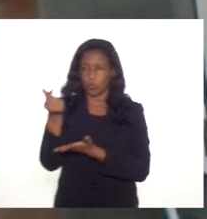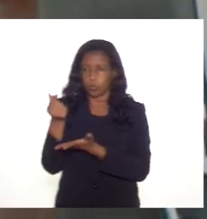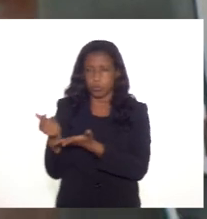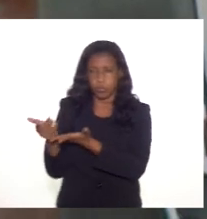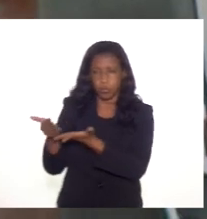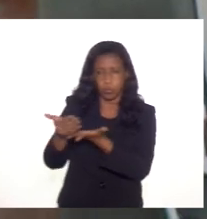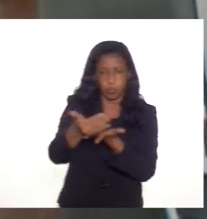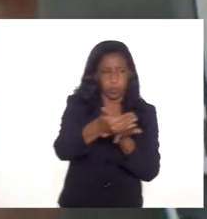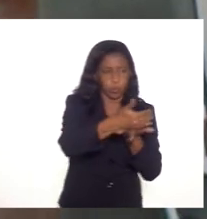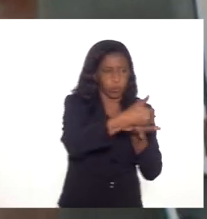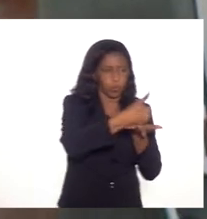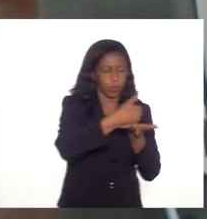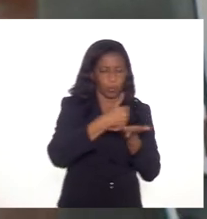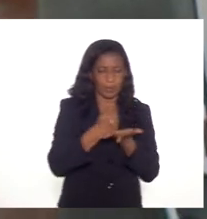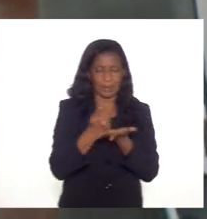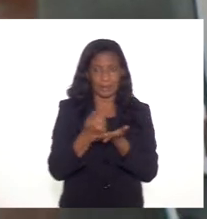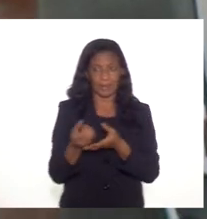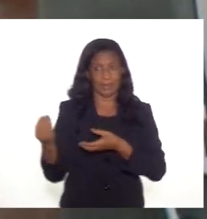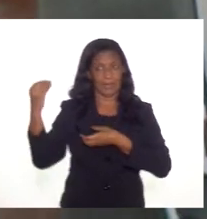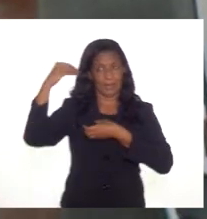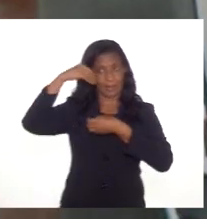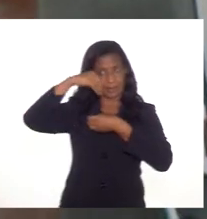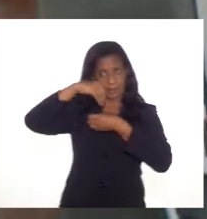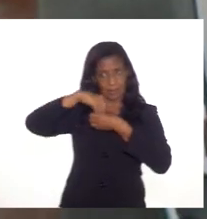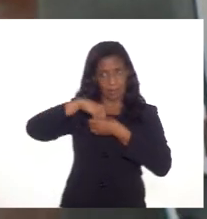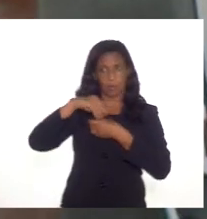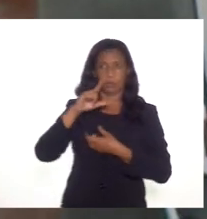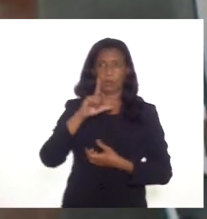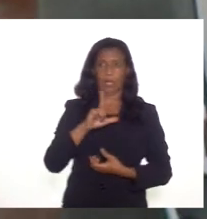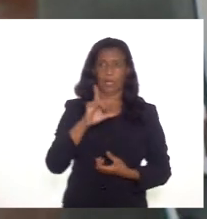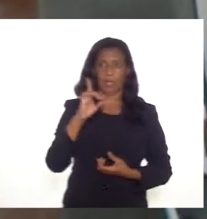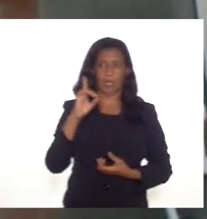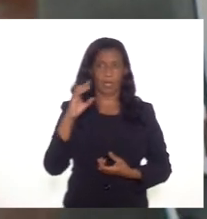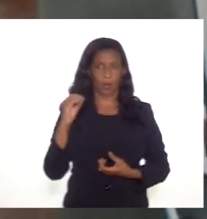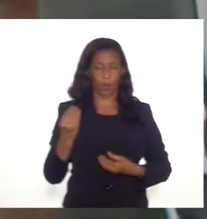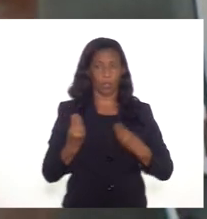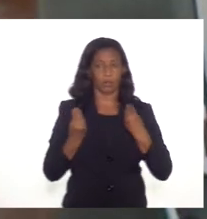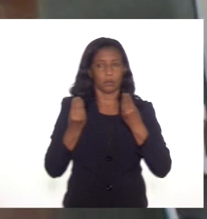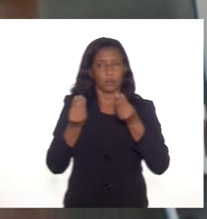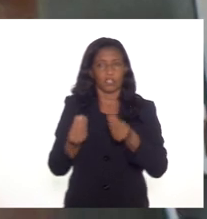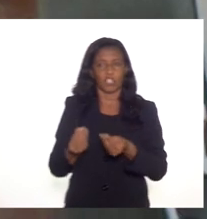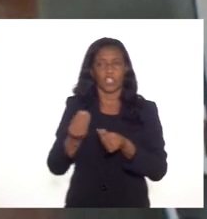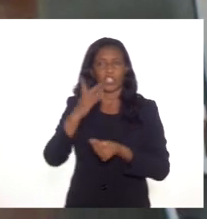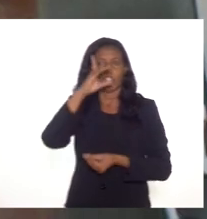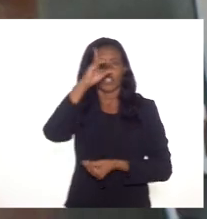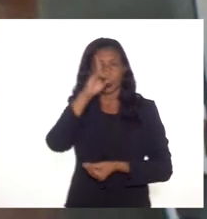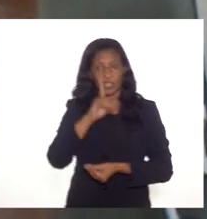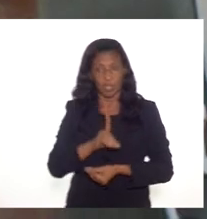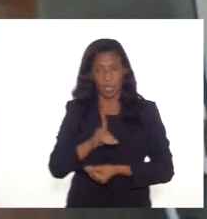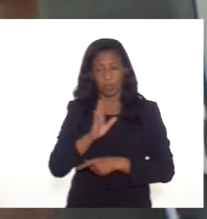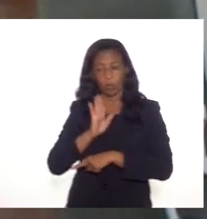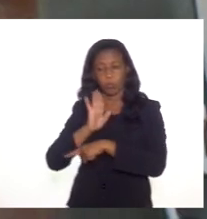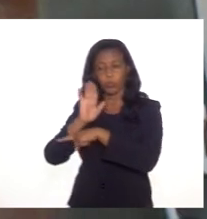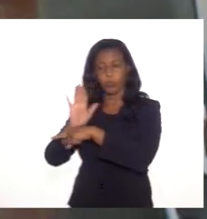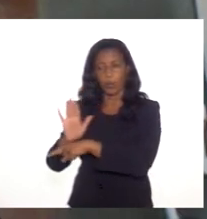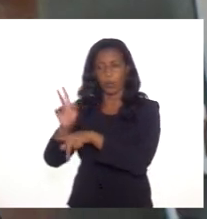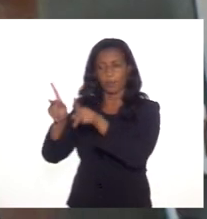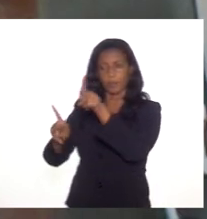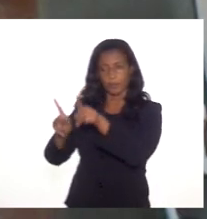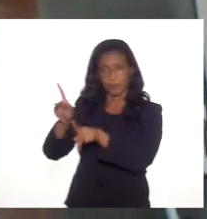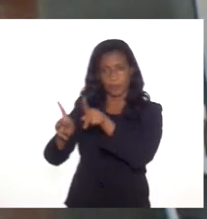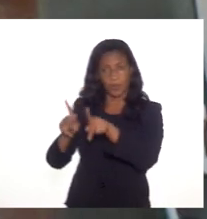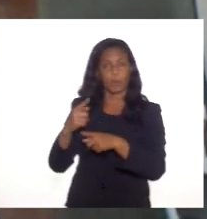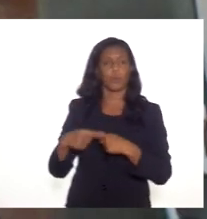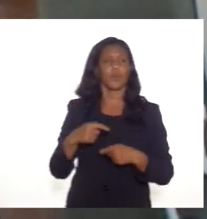Estado tem que estar dentro da LDO garantindo direitos da população. Porque quem paga